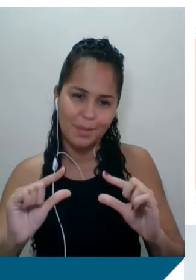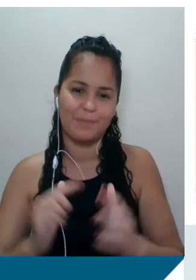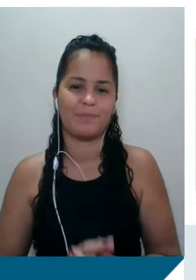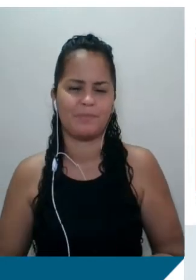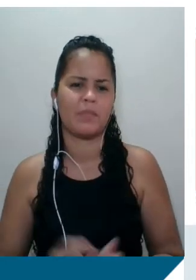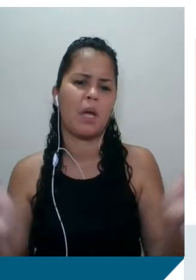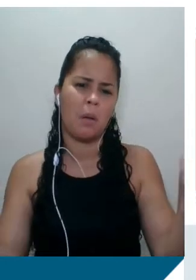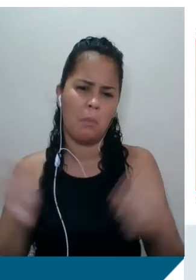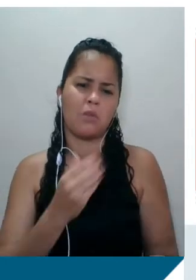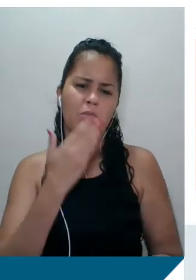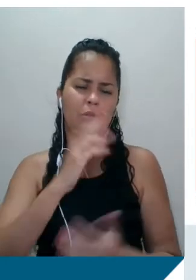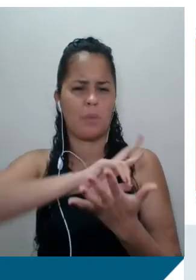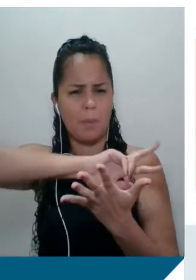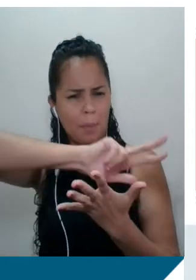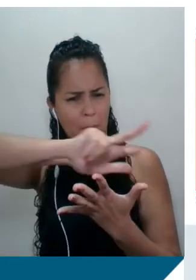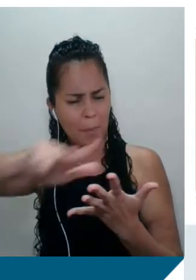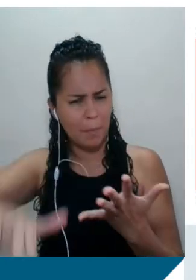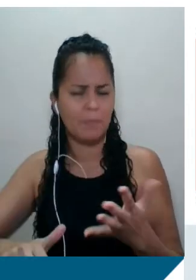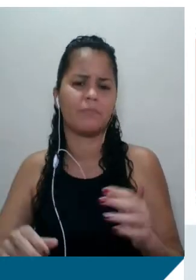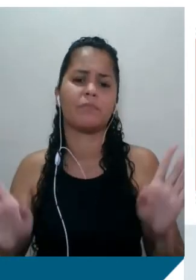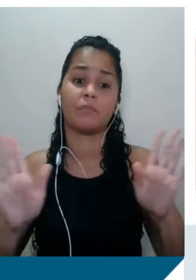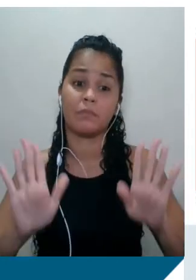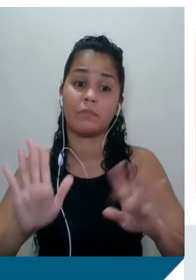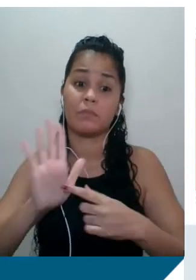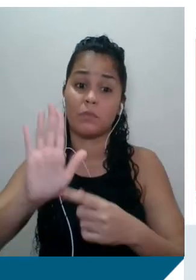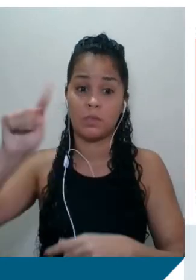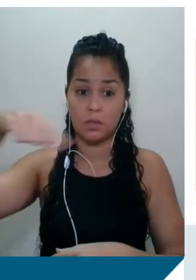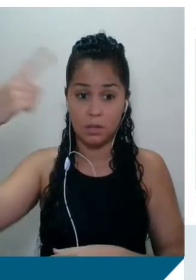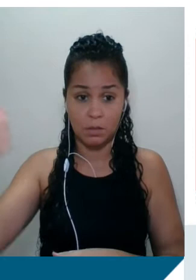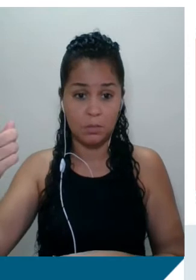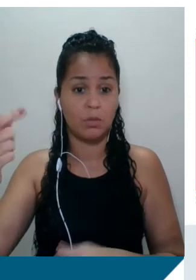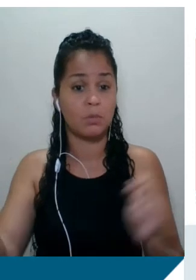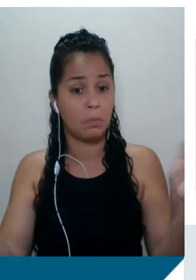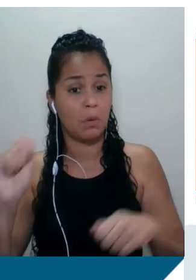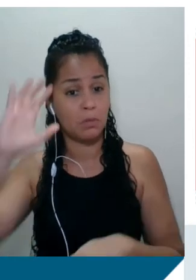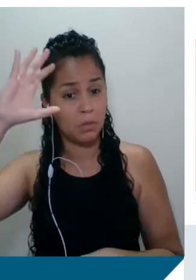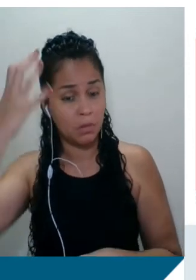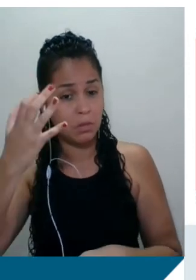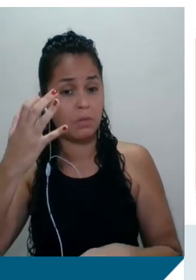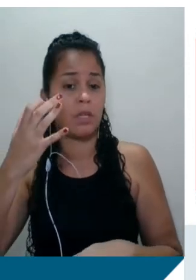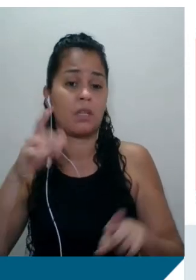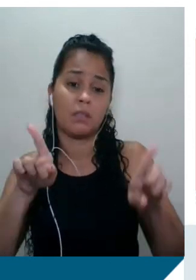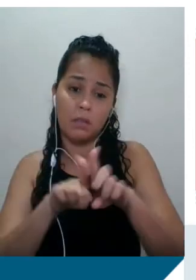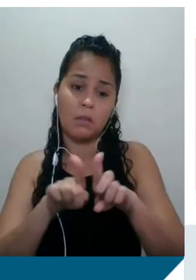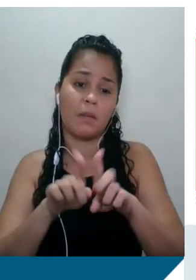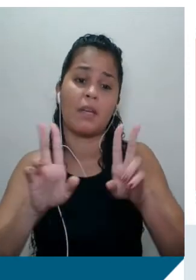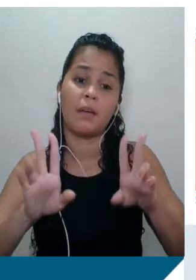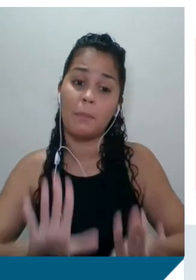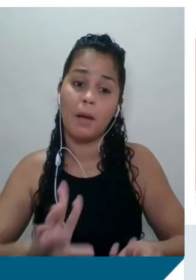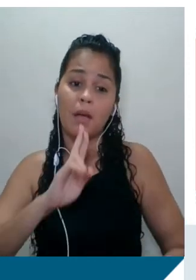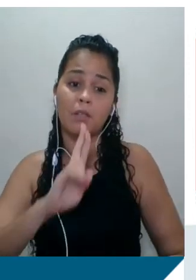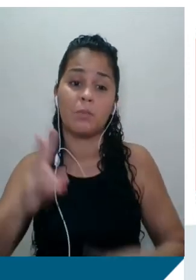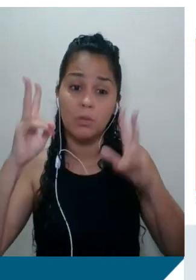formas de subdividir essa figura, eu vou mostrar para vocês depois, porque são outras formas de resolver a questão, mas que no final dão no